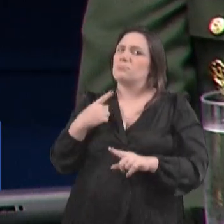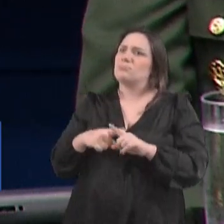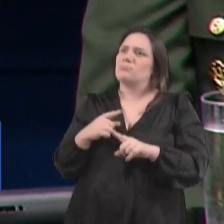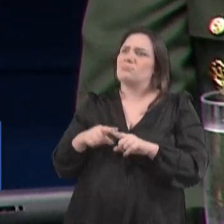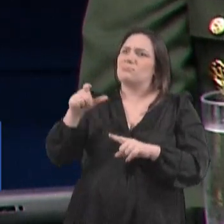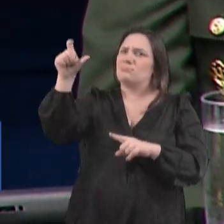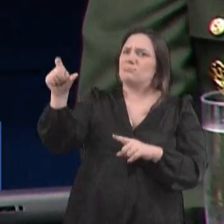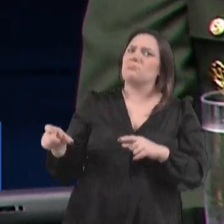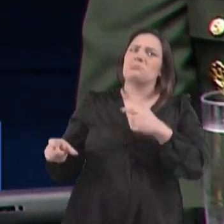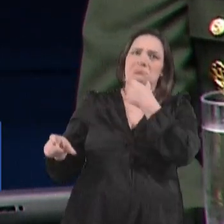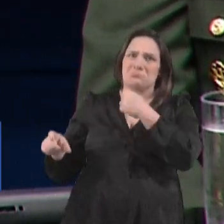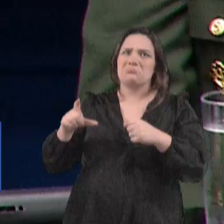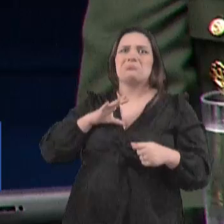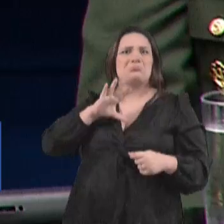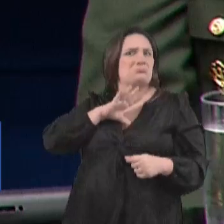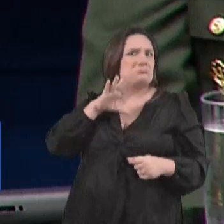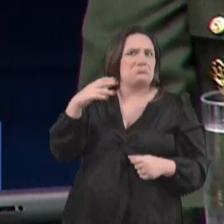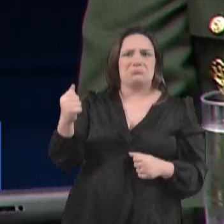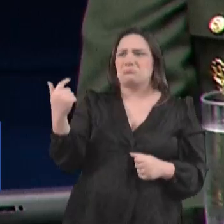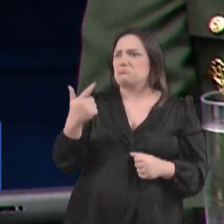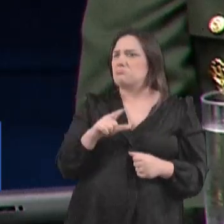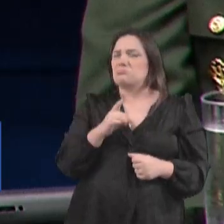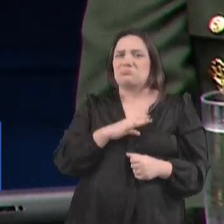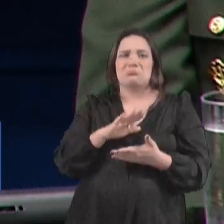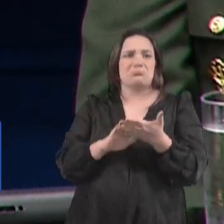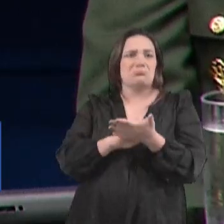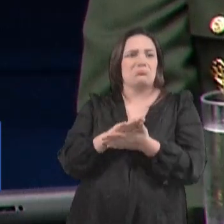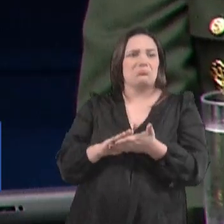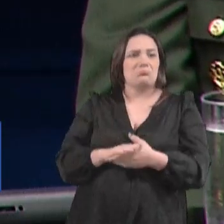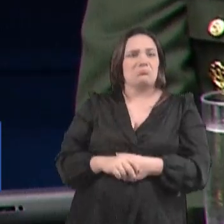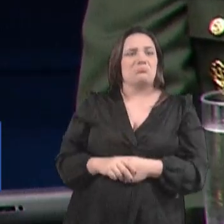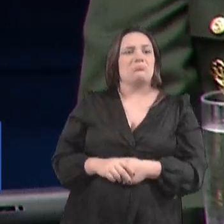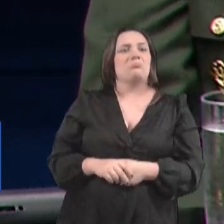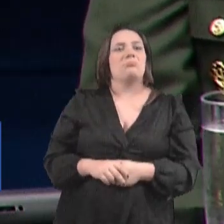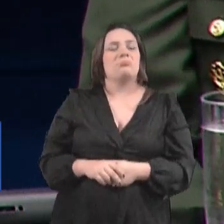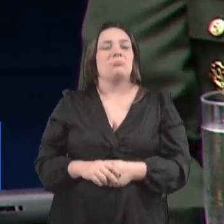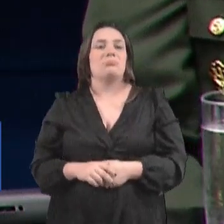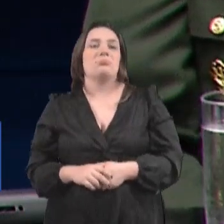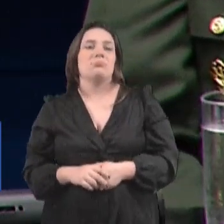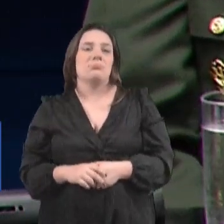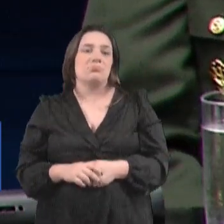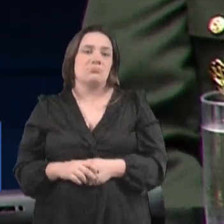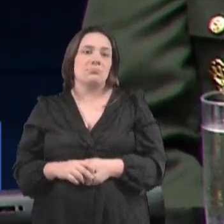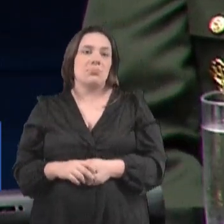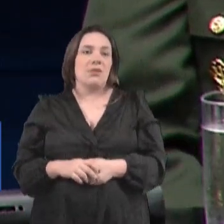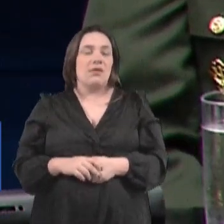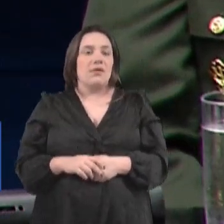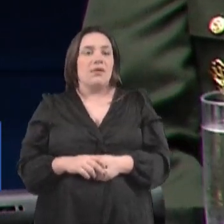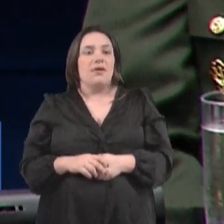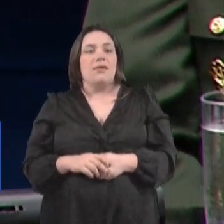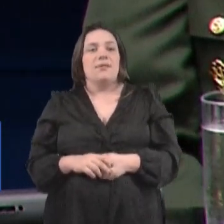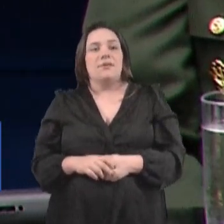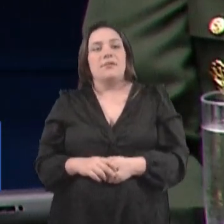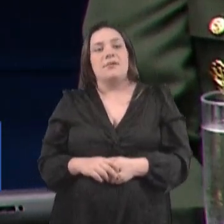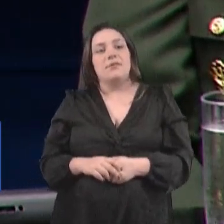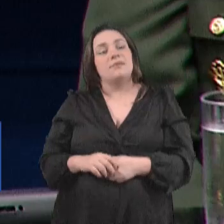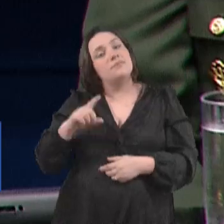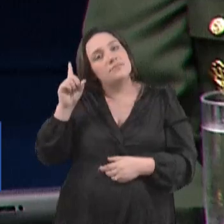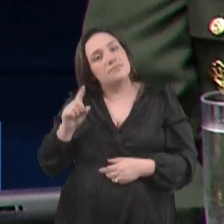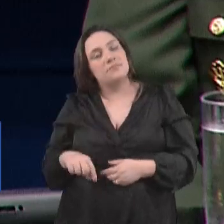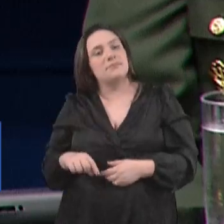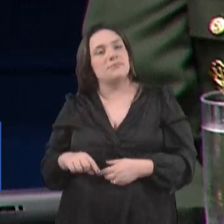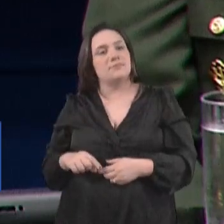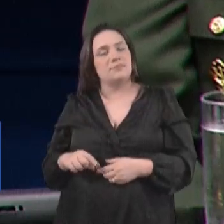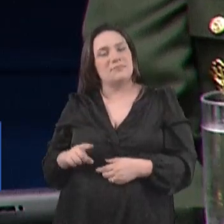excesso de ardor por parte de ambos. Aqui ele está falando do comandante e de Pedro José Rufino, a comprometer a